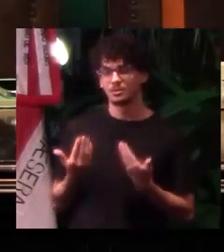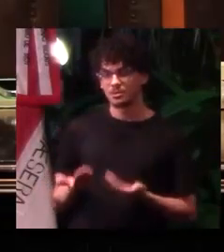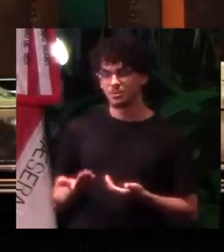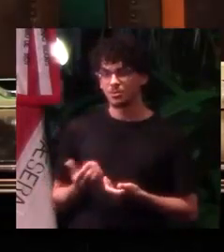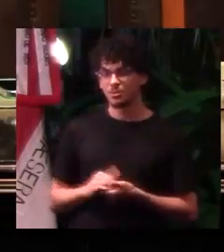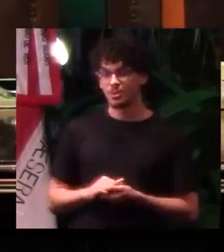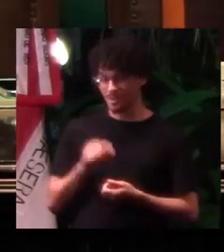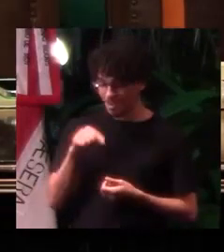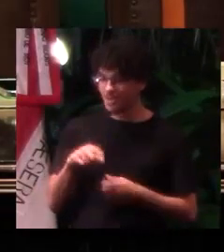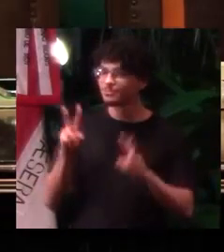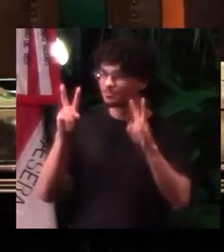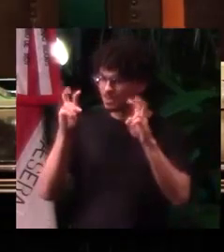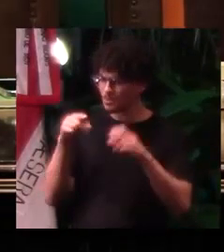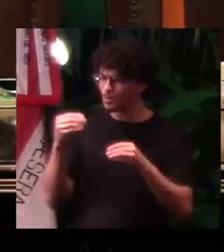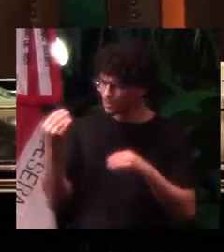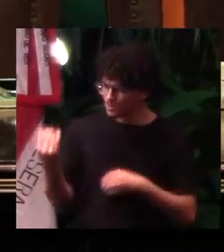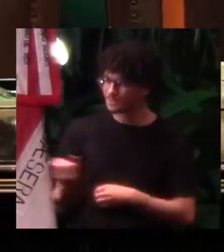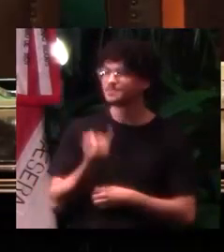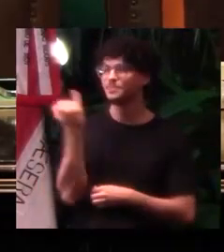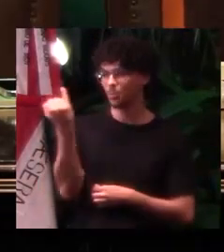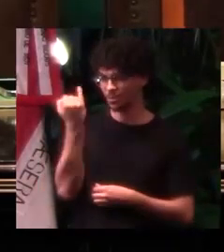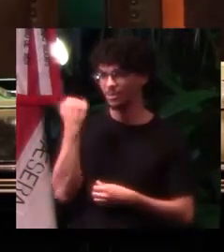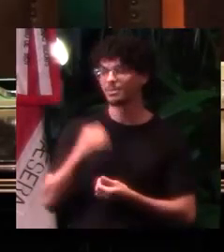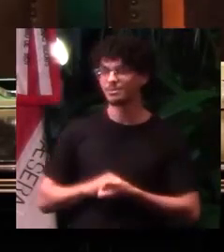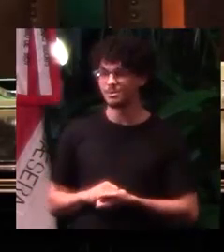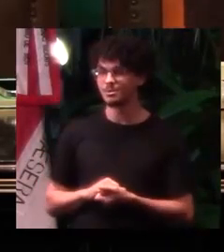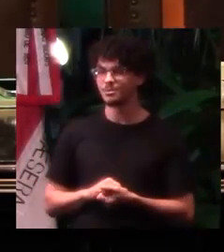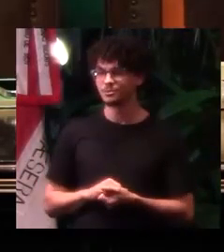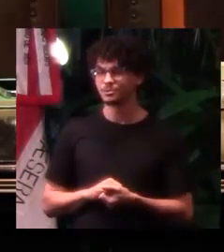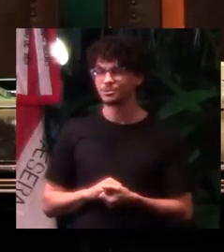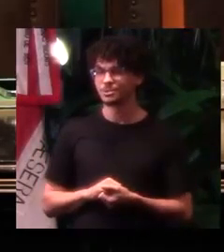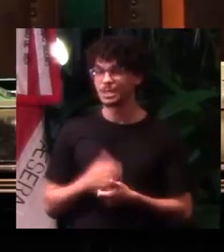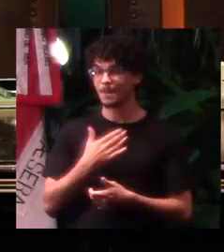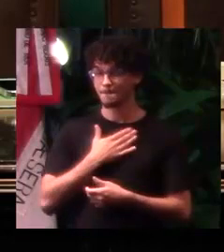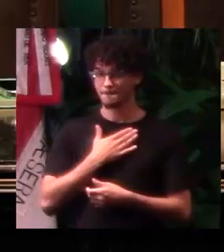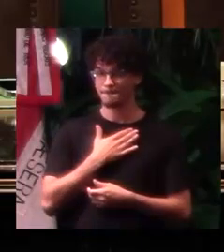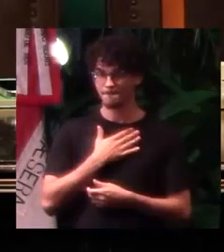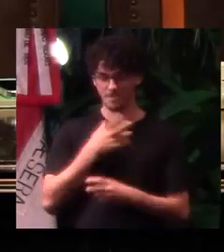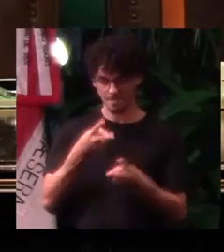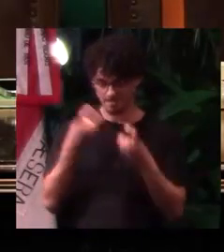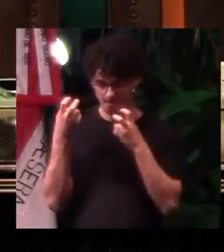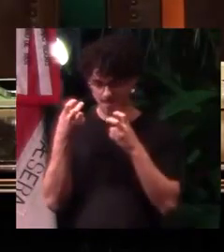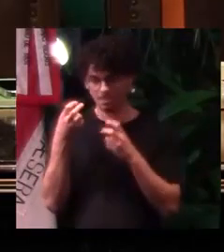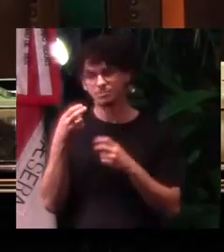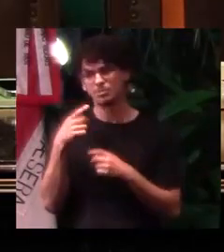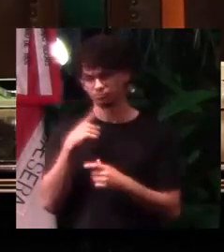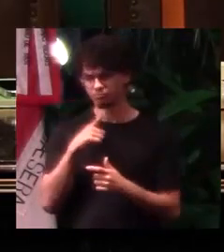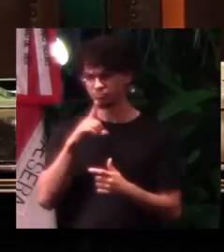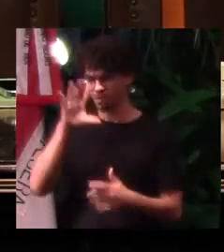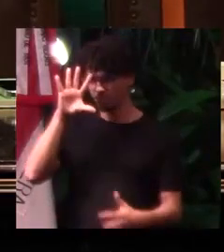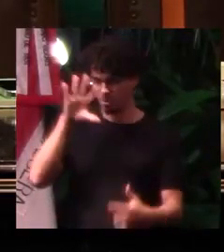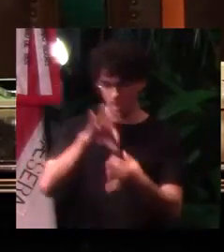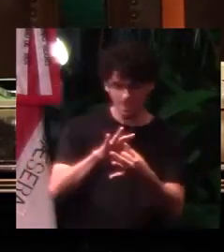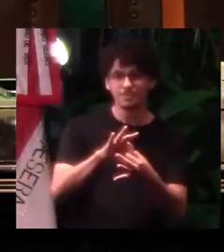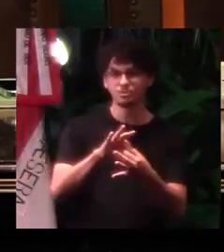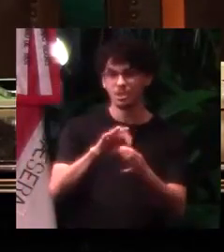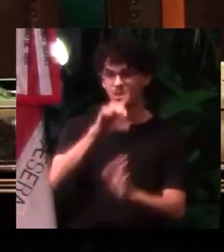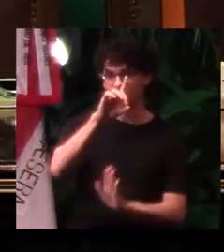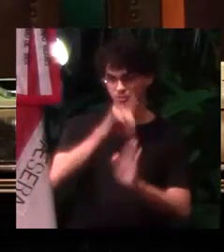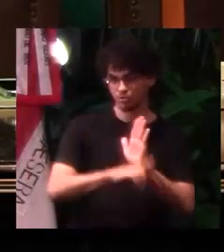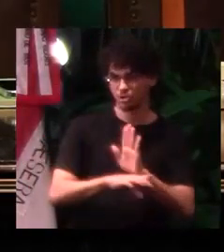Essa é uma questão muito importante e que, a meu ver, tem uma conexão direta com o direito